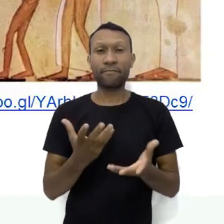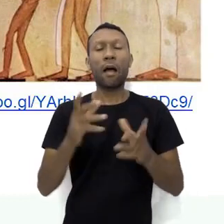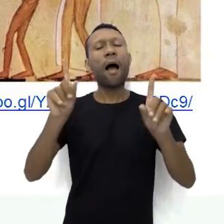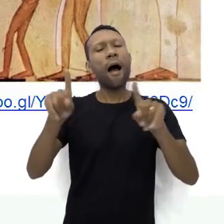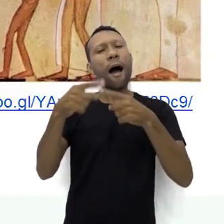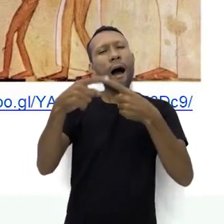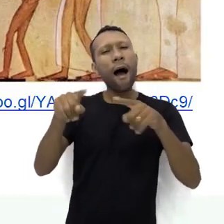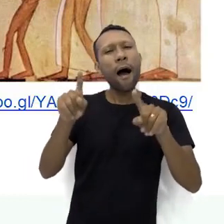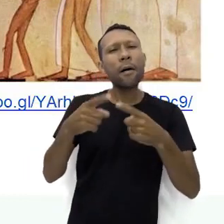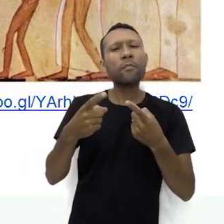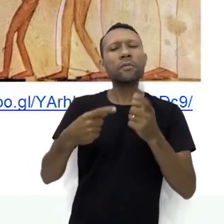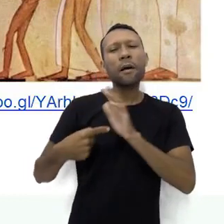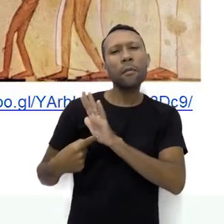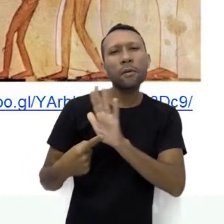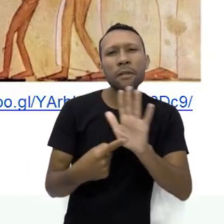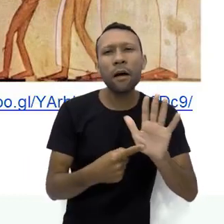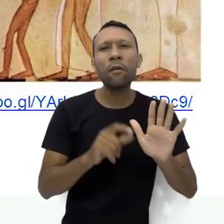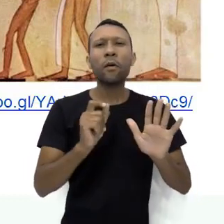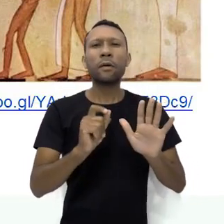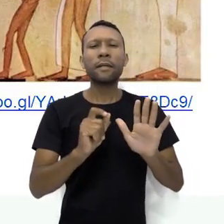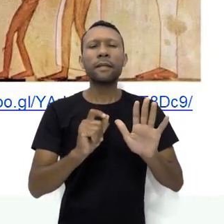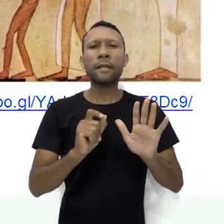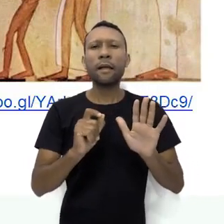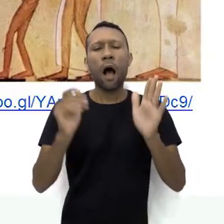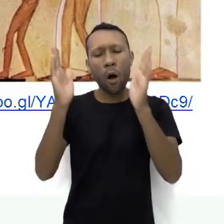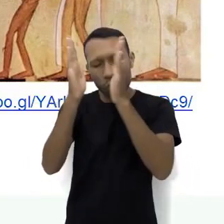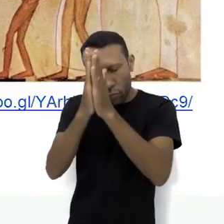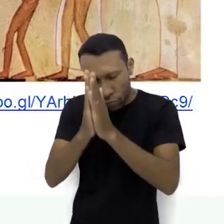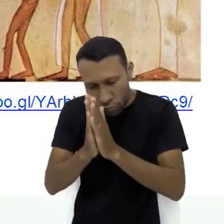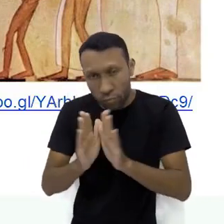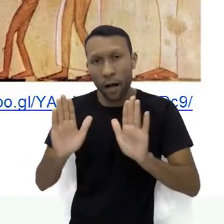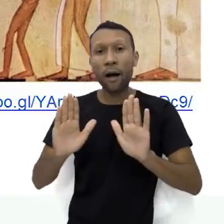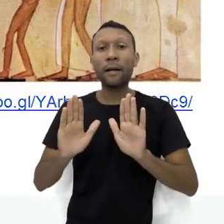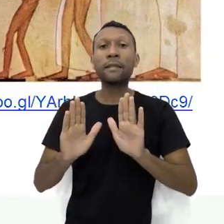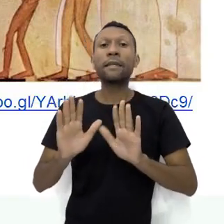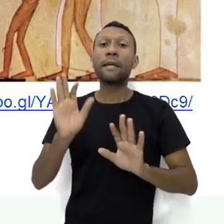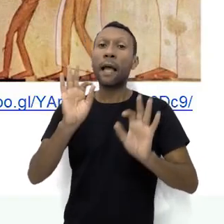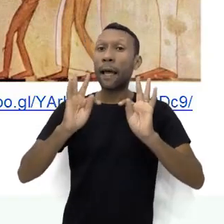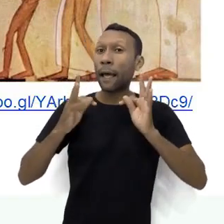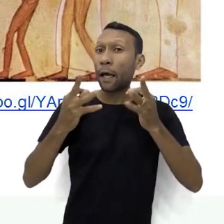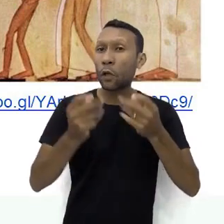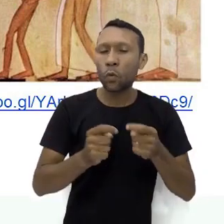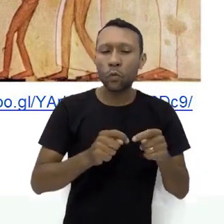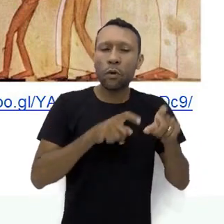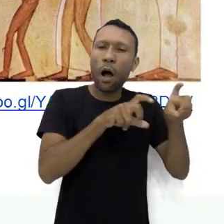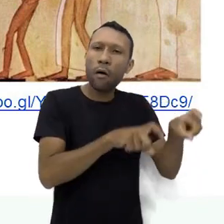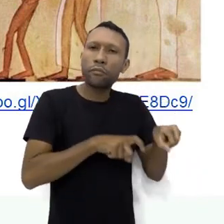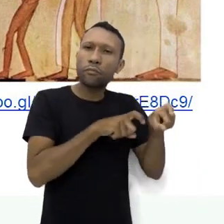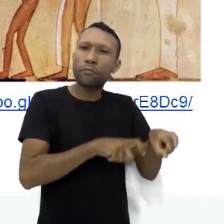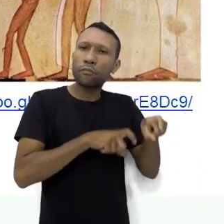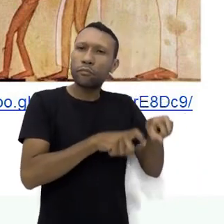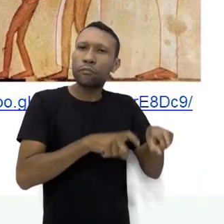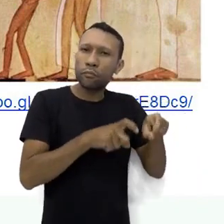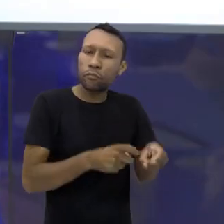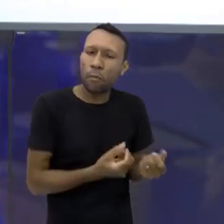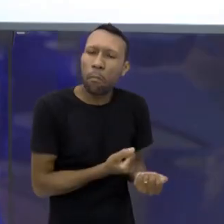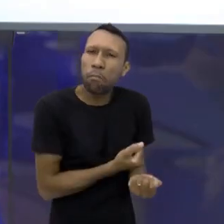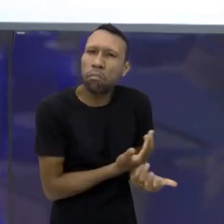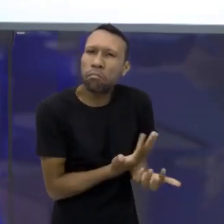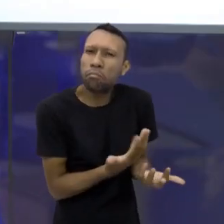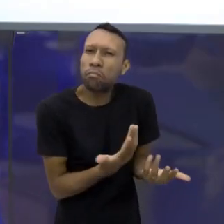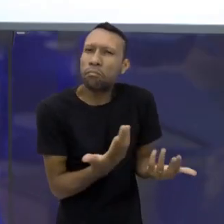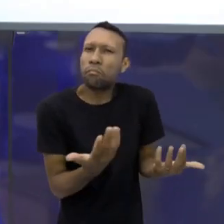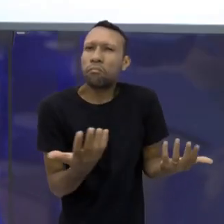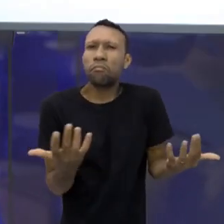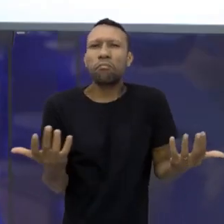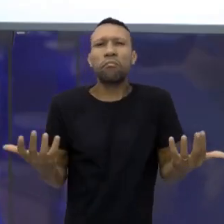música era empregada de forma a complementar os rituais sagrados em torno da agricultura, que era farta nessa região. E